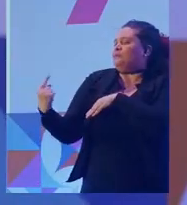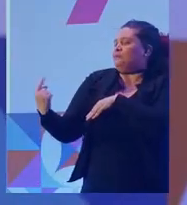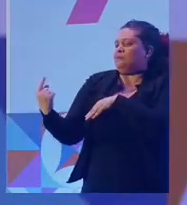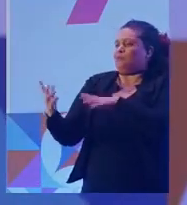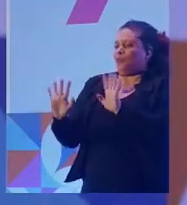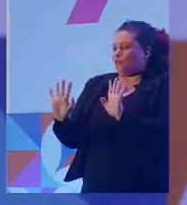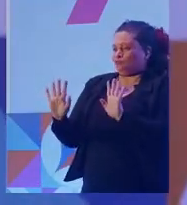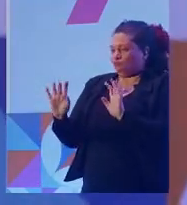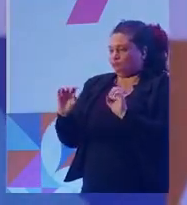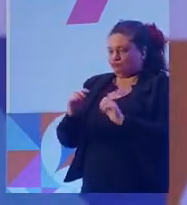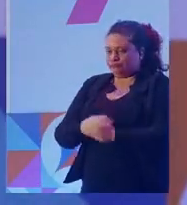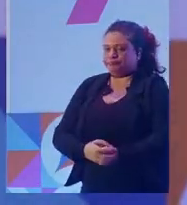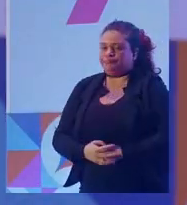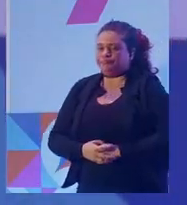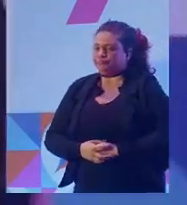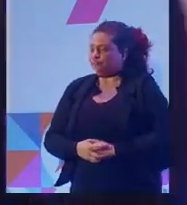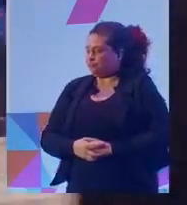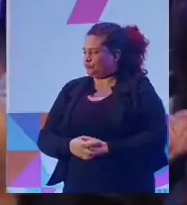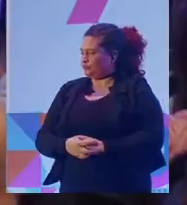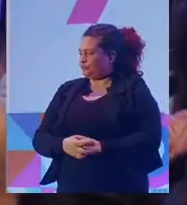pipeline.